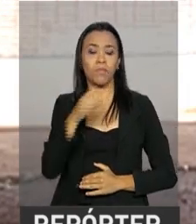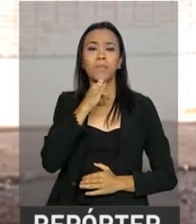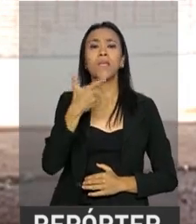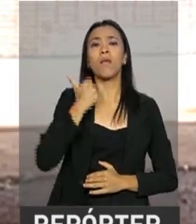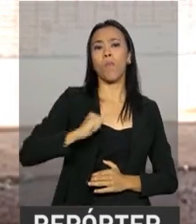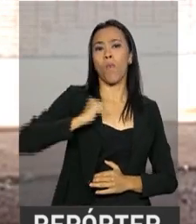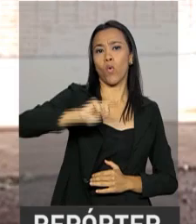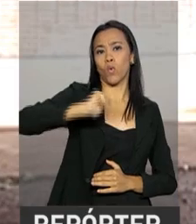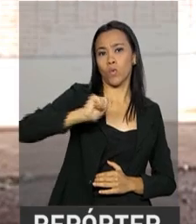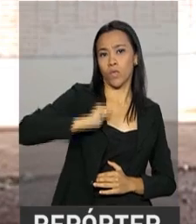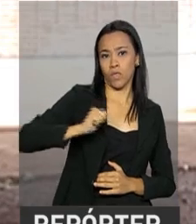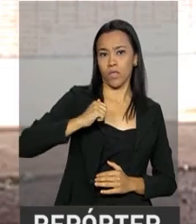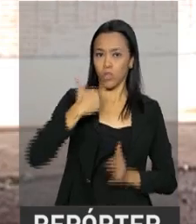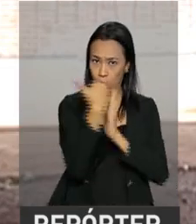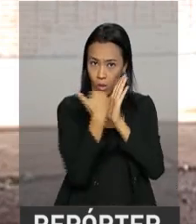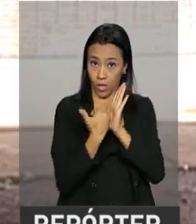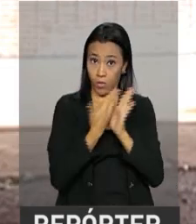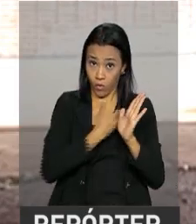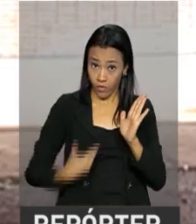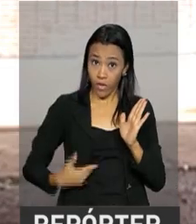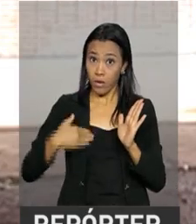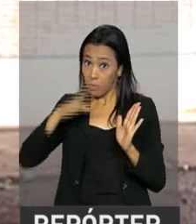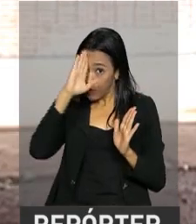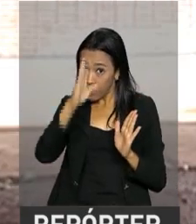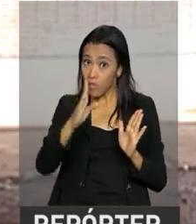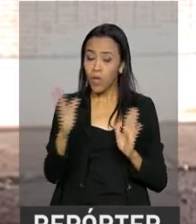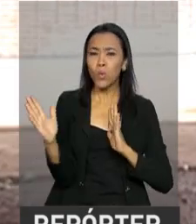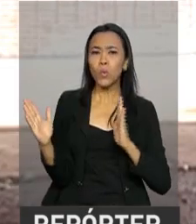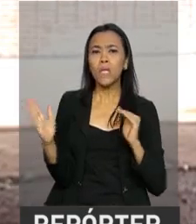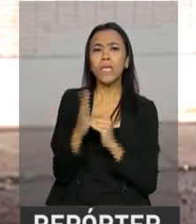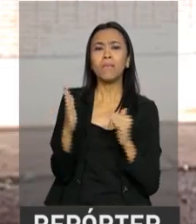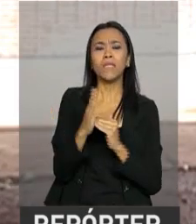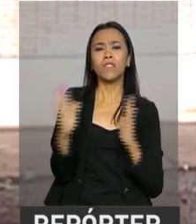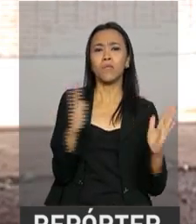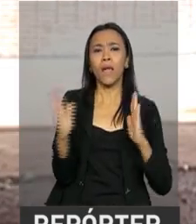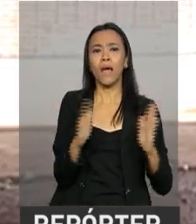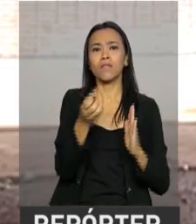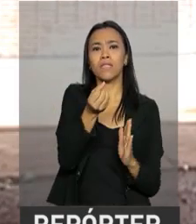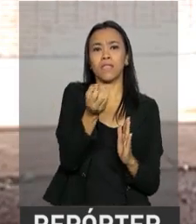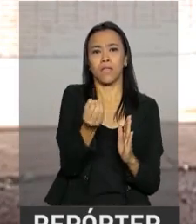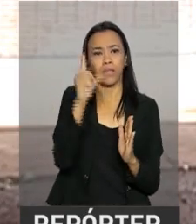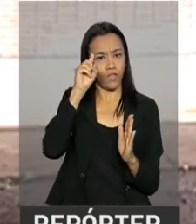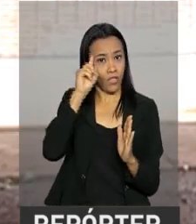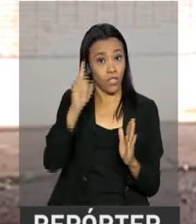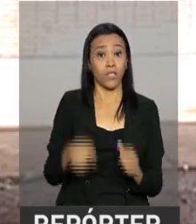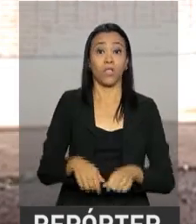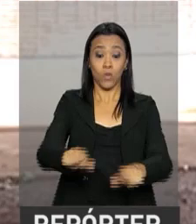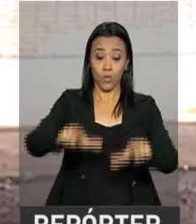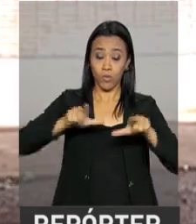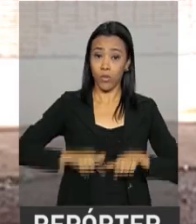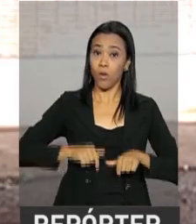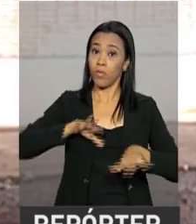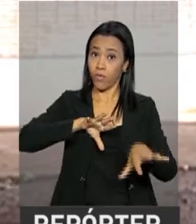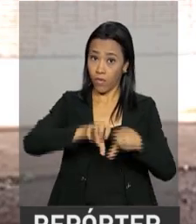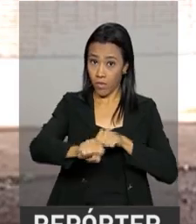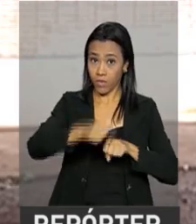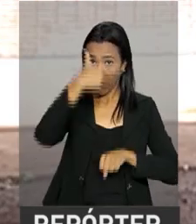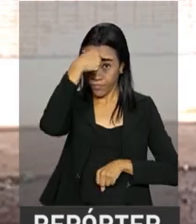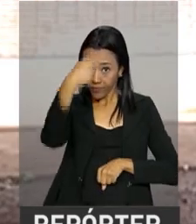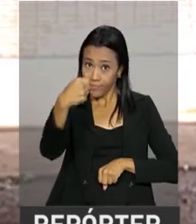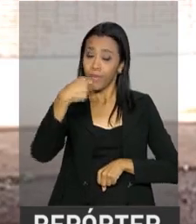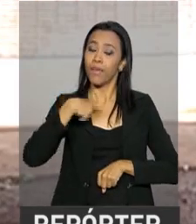Fronteiras terão prioridade para eles o limite será de 60 dias os diplomas de graduação devem ser